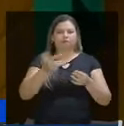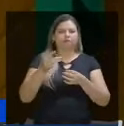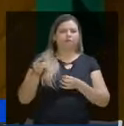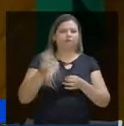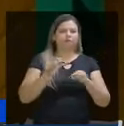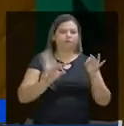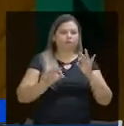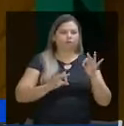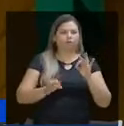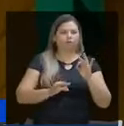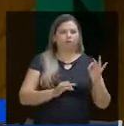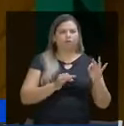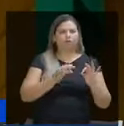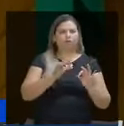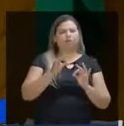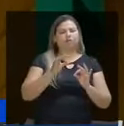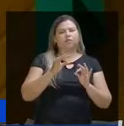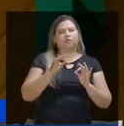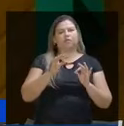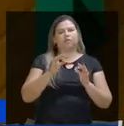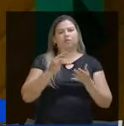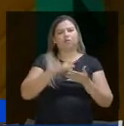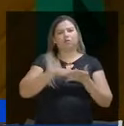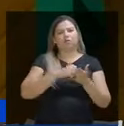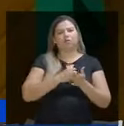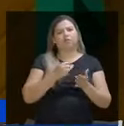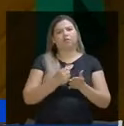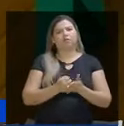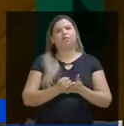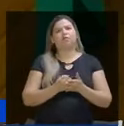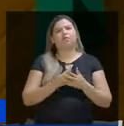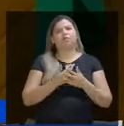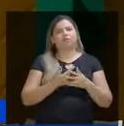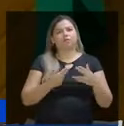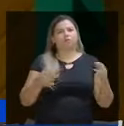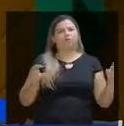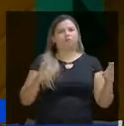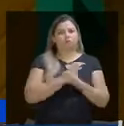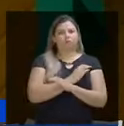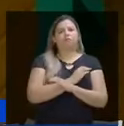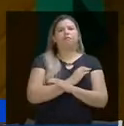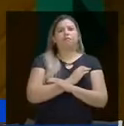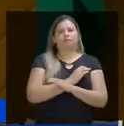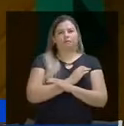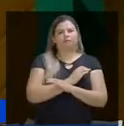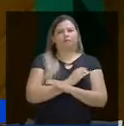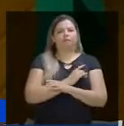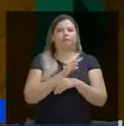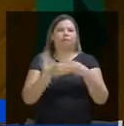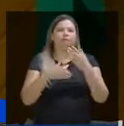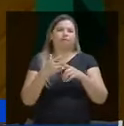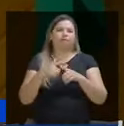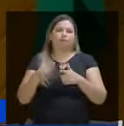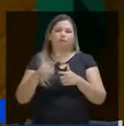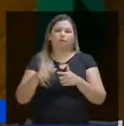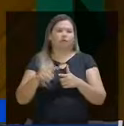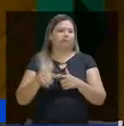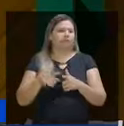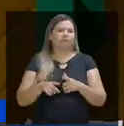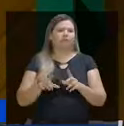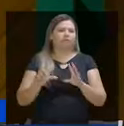da legislatura, ela pode, isso não se tornará mais um óbice para a quitação eleitoral. Nesse